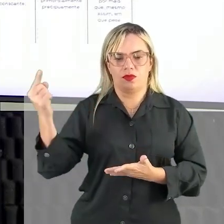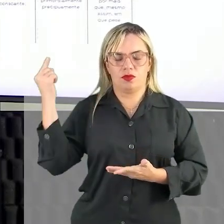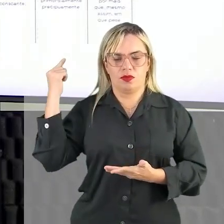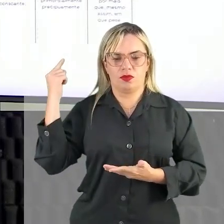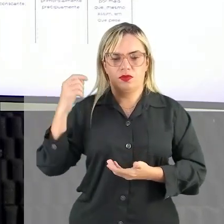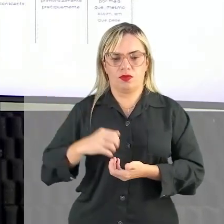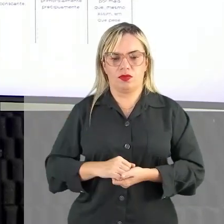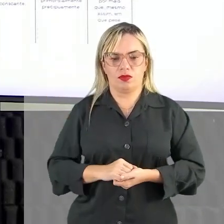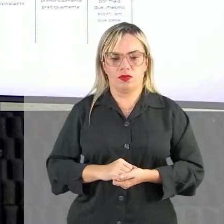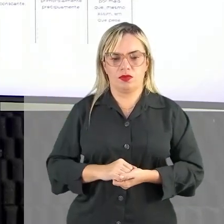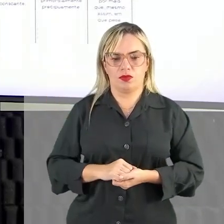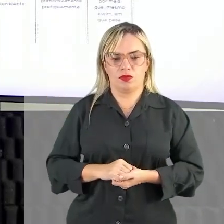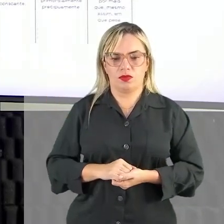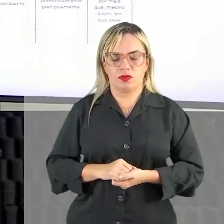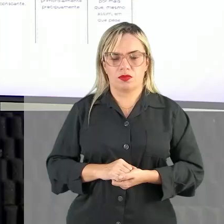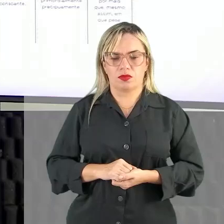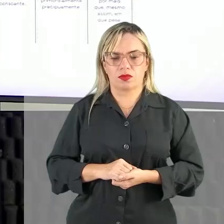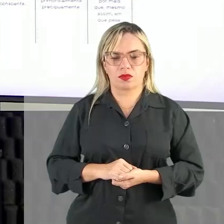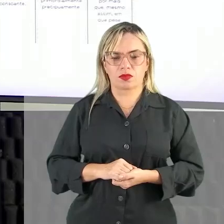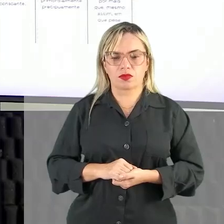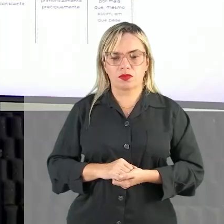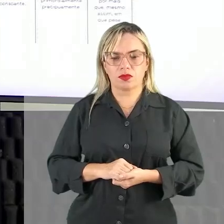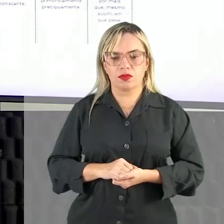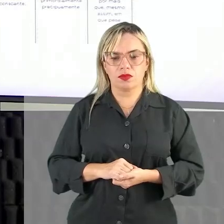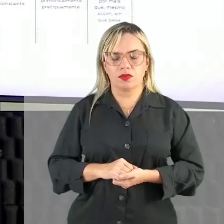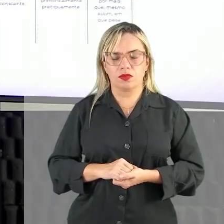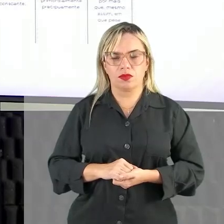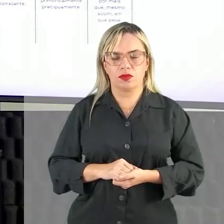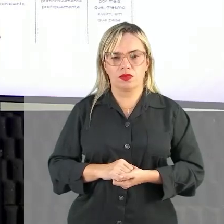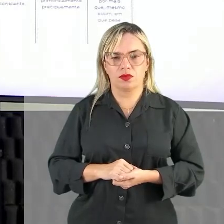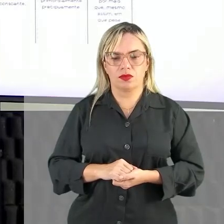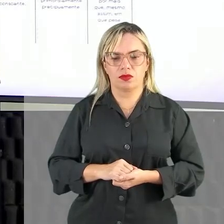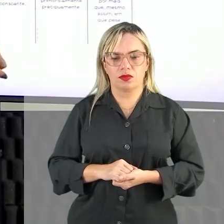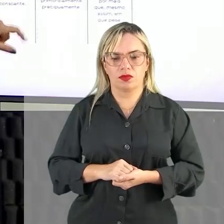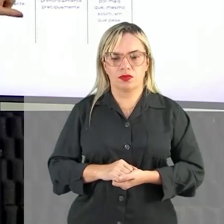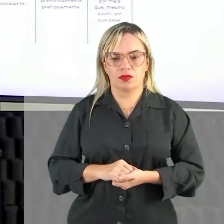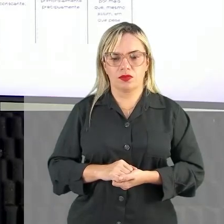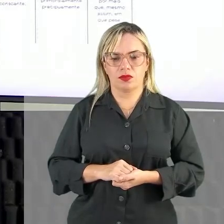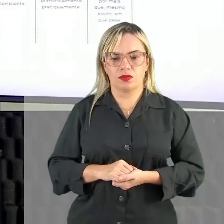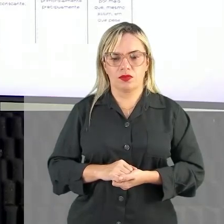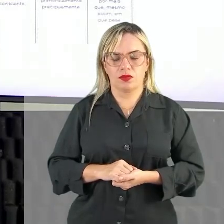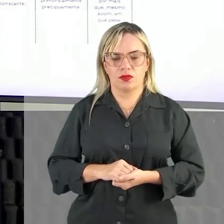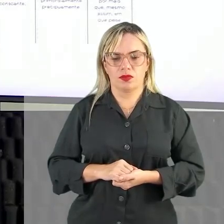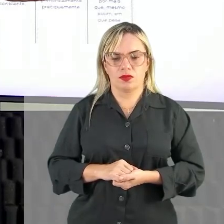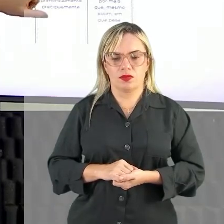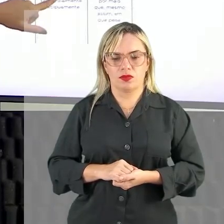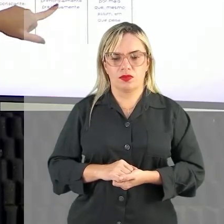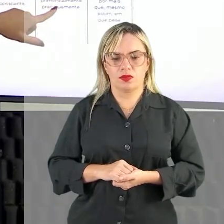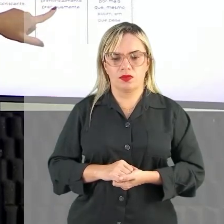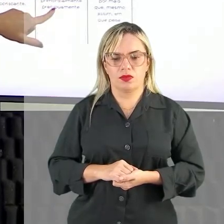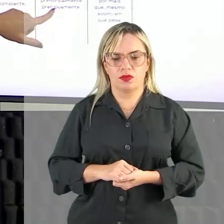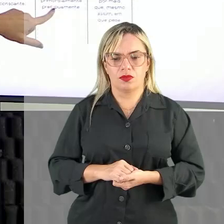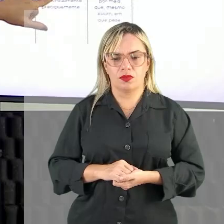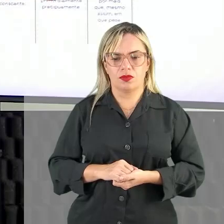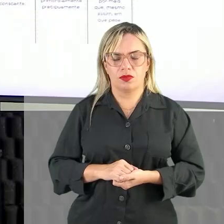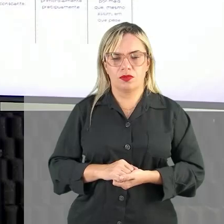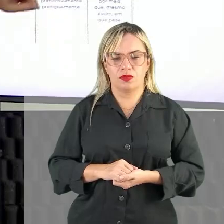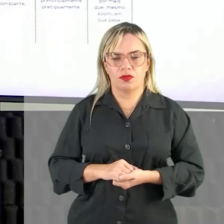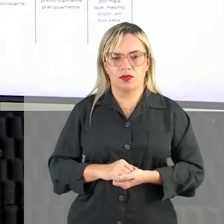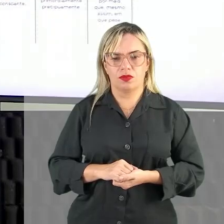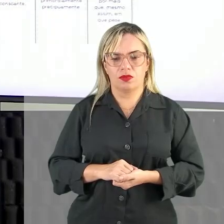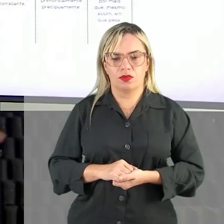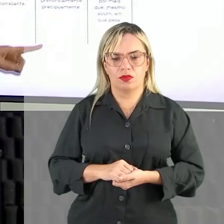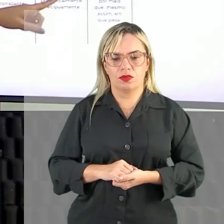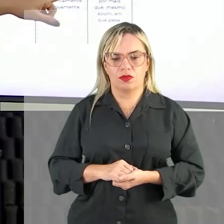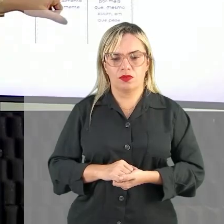conclusão ou finalidade semelhança e comparação conformidade prioridade ou relevância